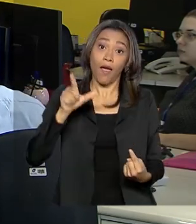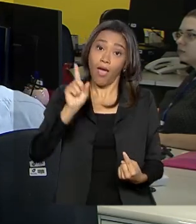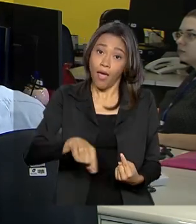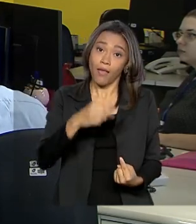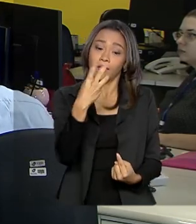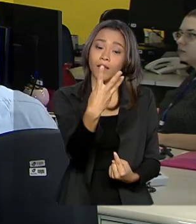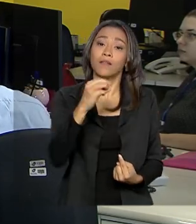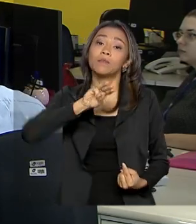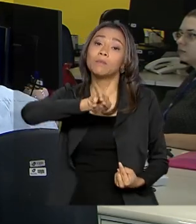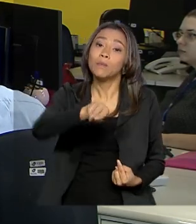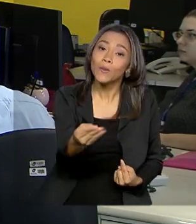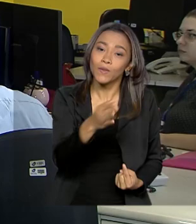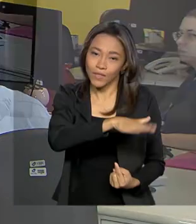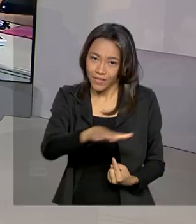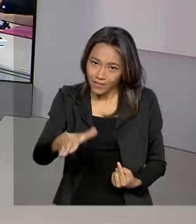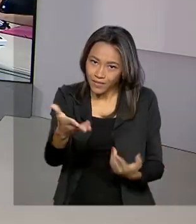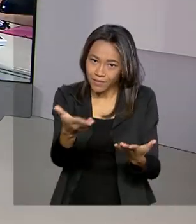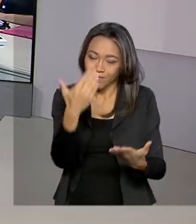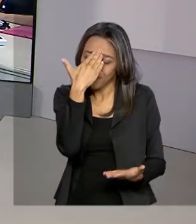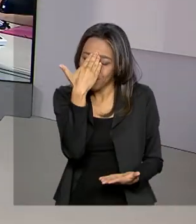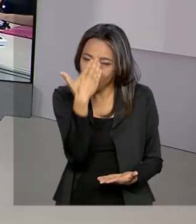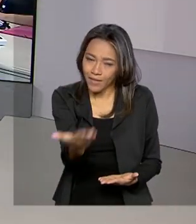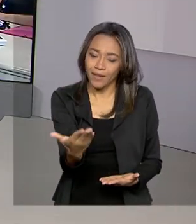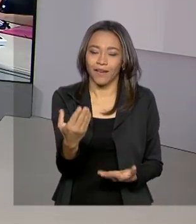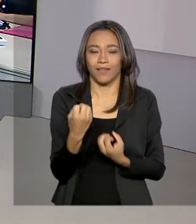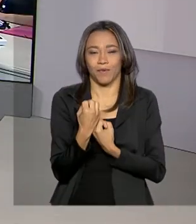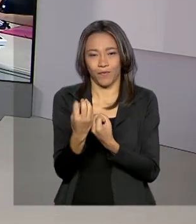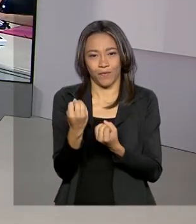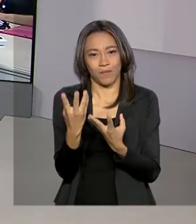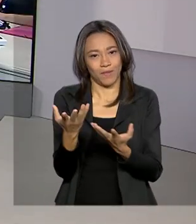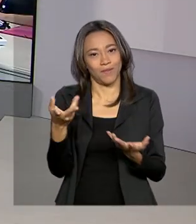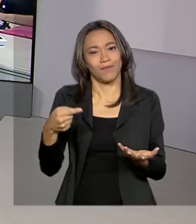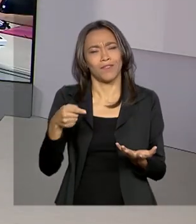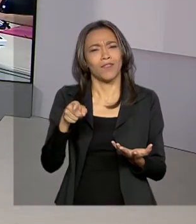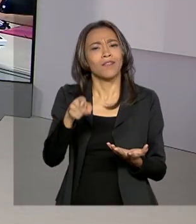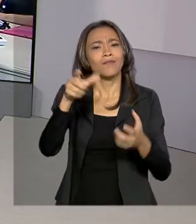crianças. Renata. Obrigada, Thiago, pelas suas informações ao vivo, direto do Rio de Janeiro.